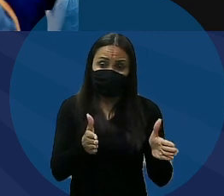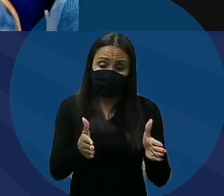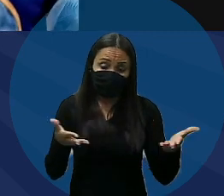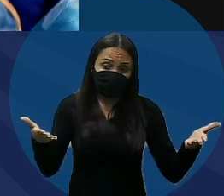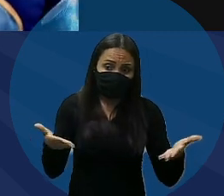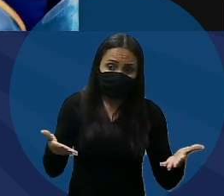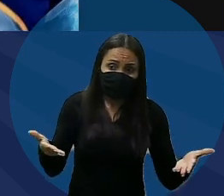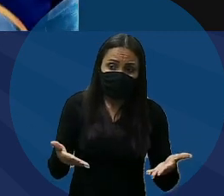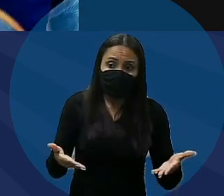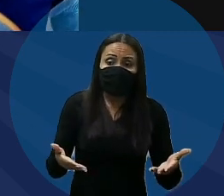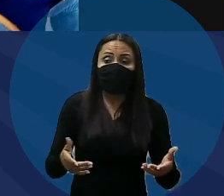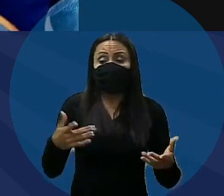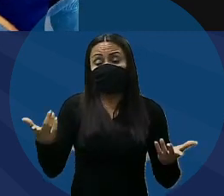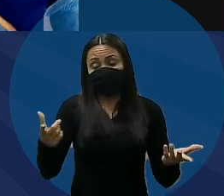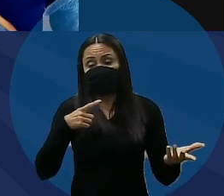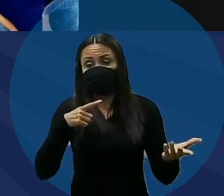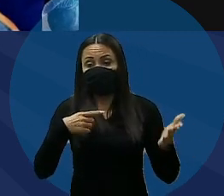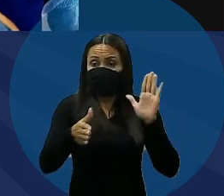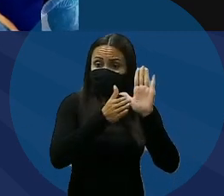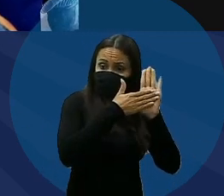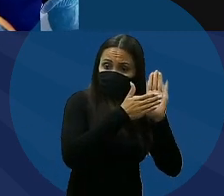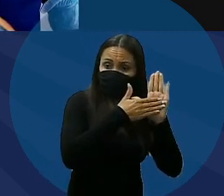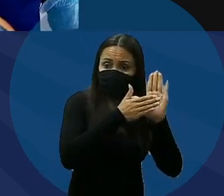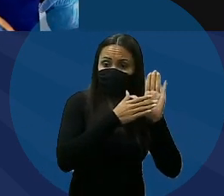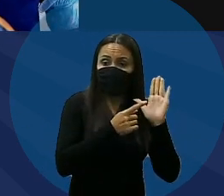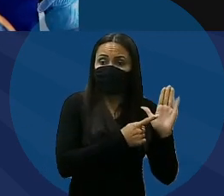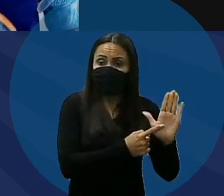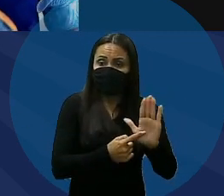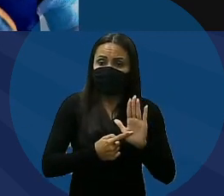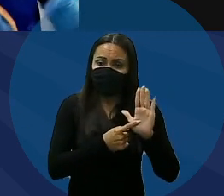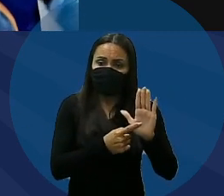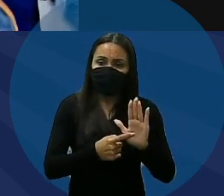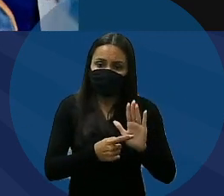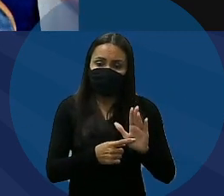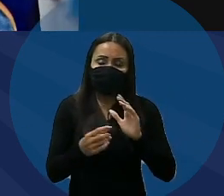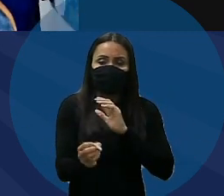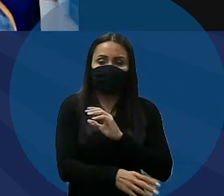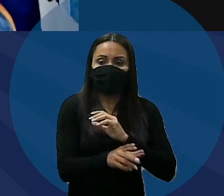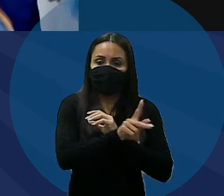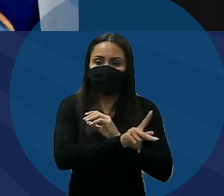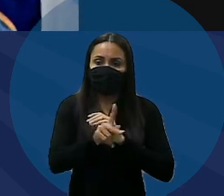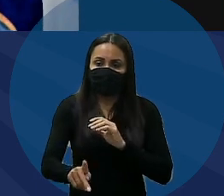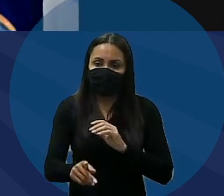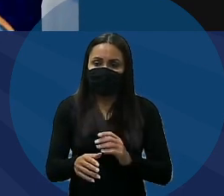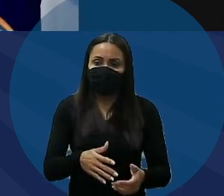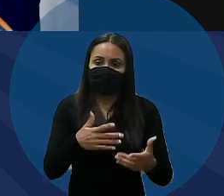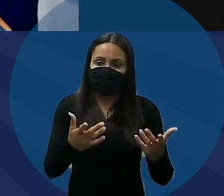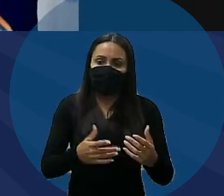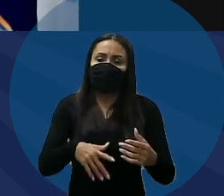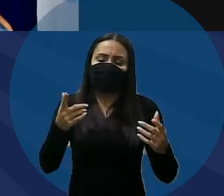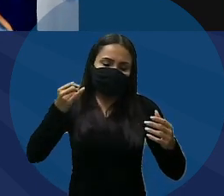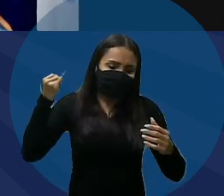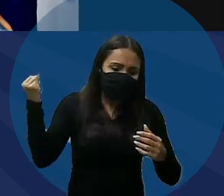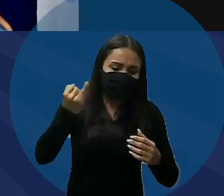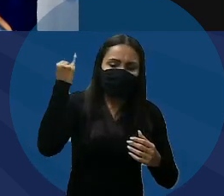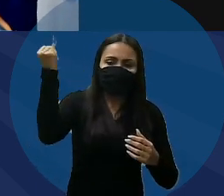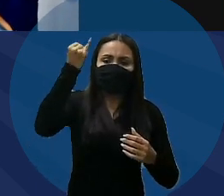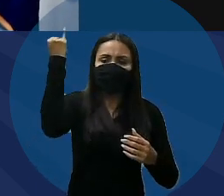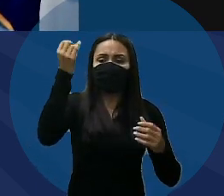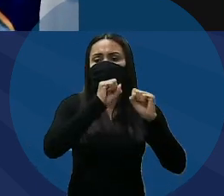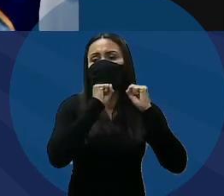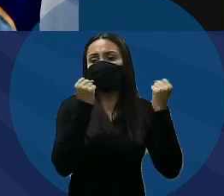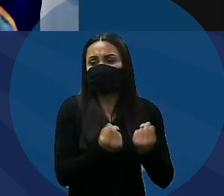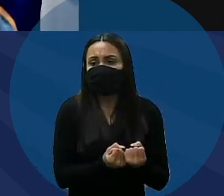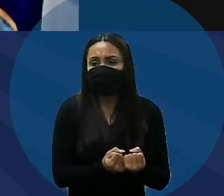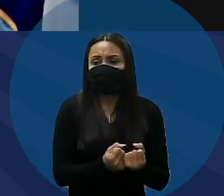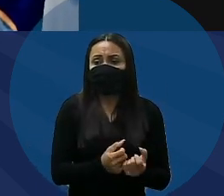justamente isso que se propõe a nossa mostra de inovações pedagógicas, a questão da relevância para a sociedade, né, daquilo